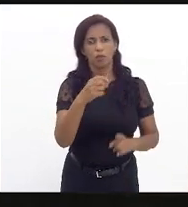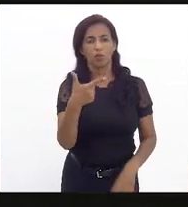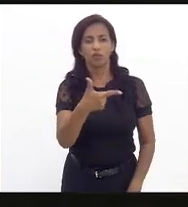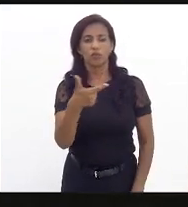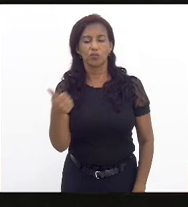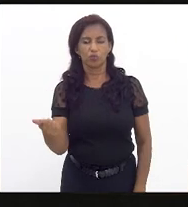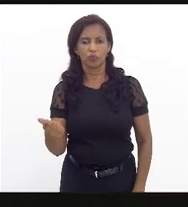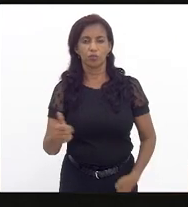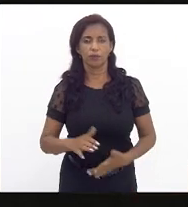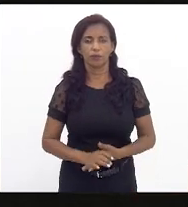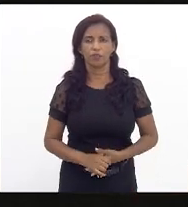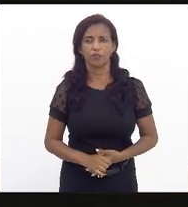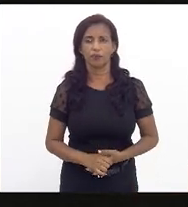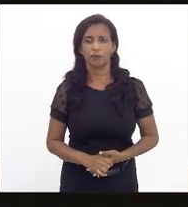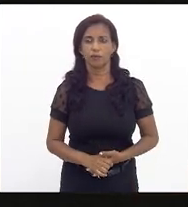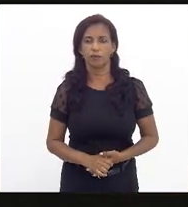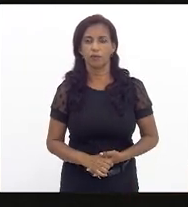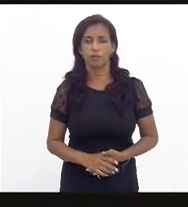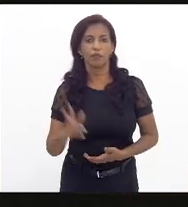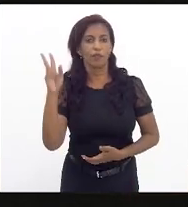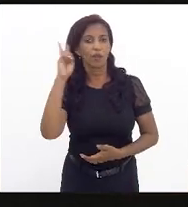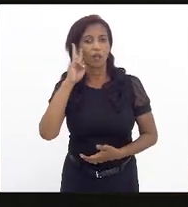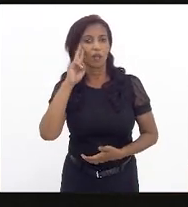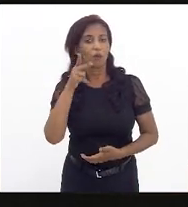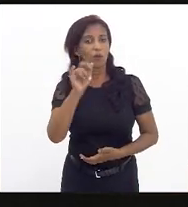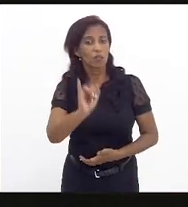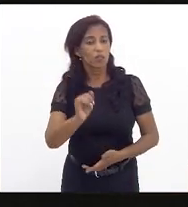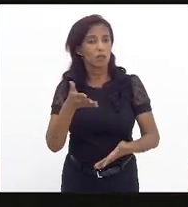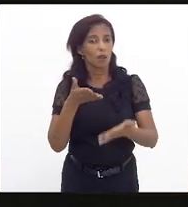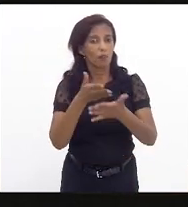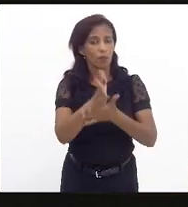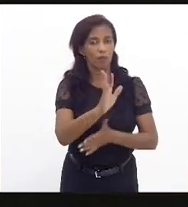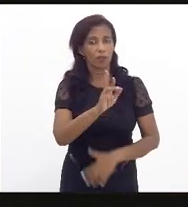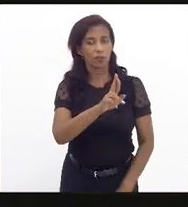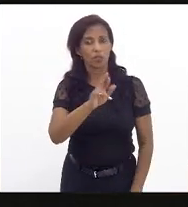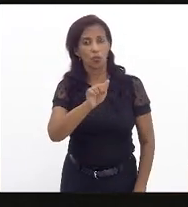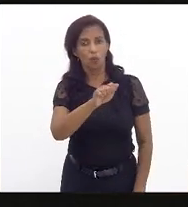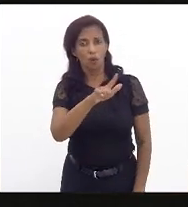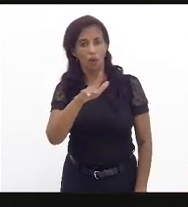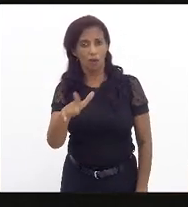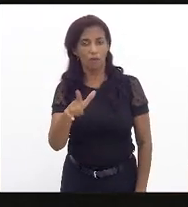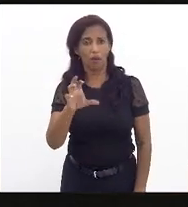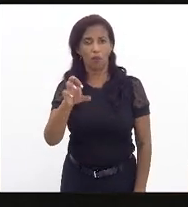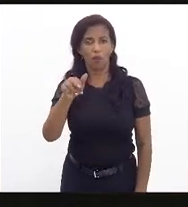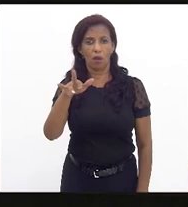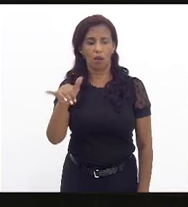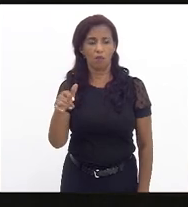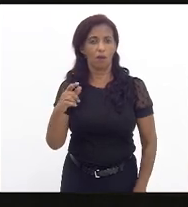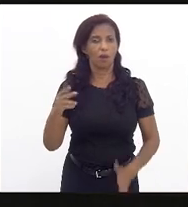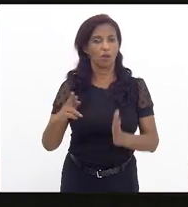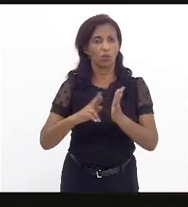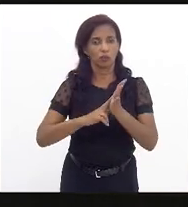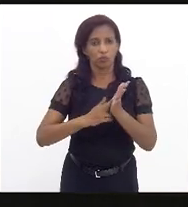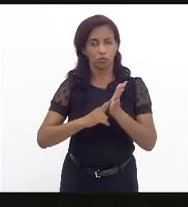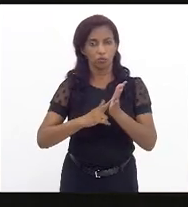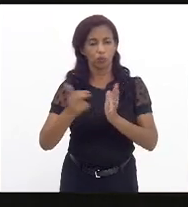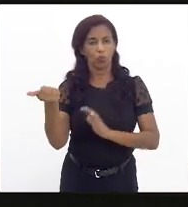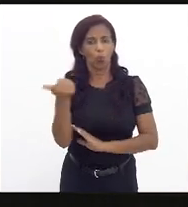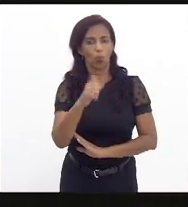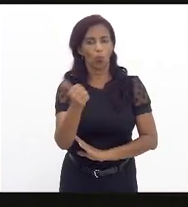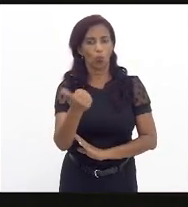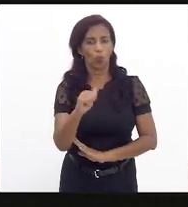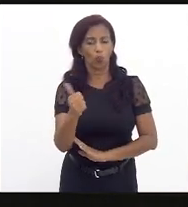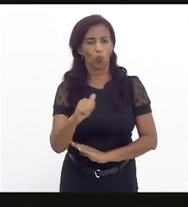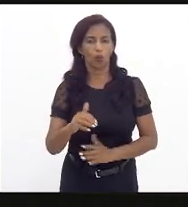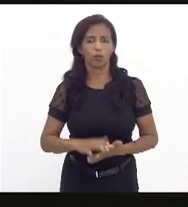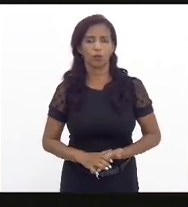2021. Ressalta-se que, se aprovado, o senhor Rafael Carvalho de Menezes, nos termos do artigo 11